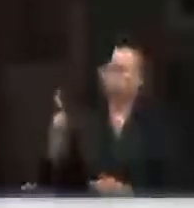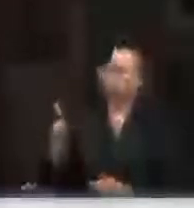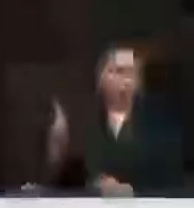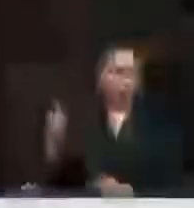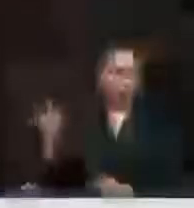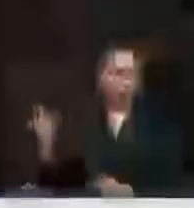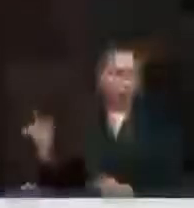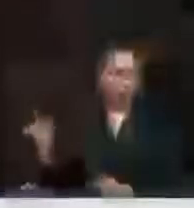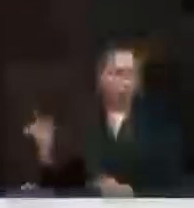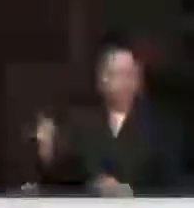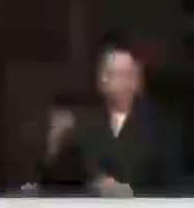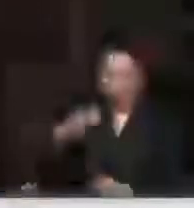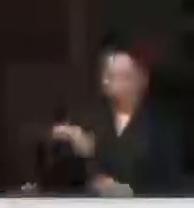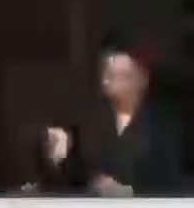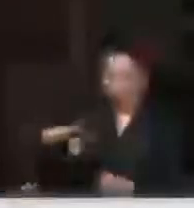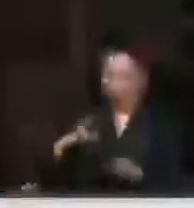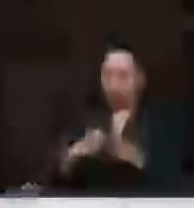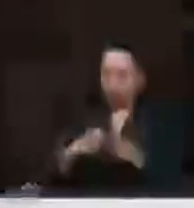no nosso partido,